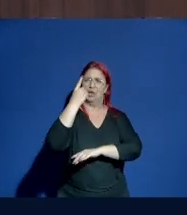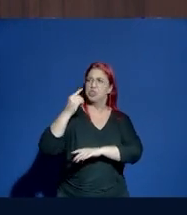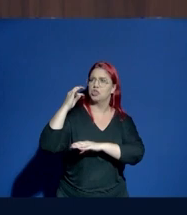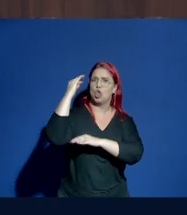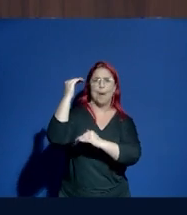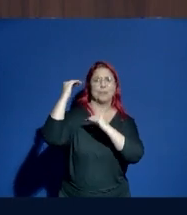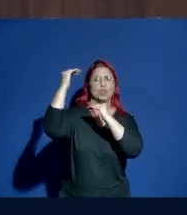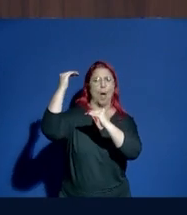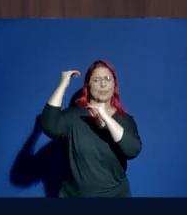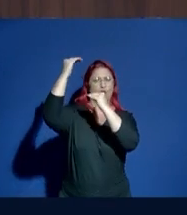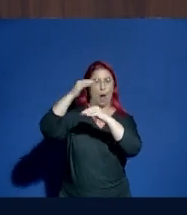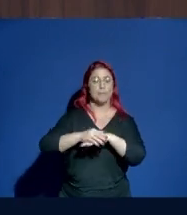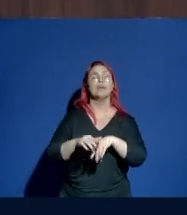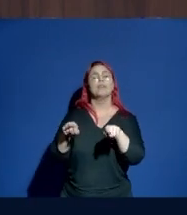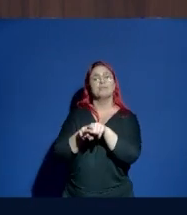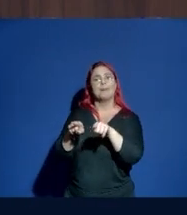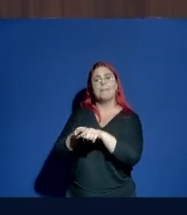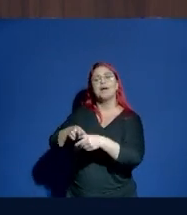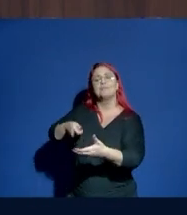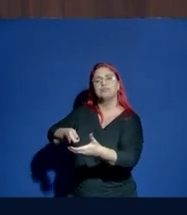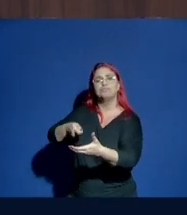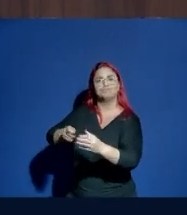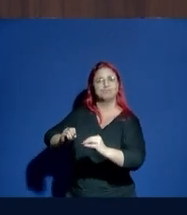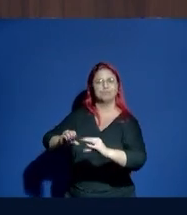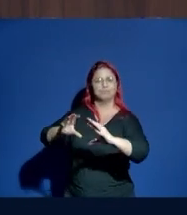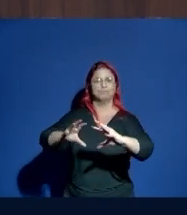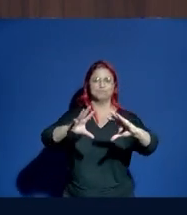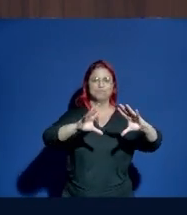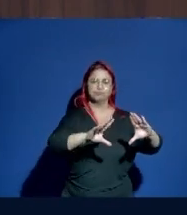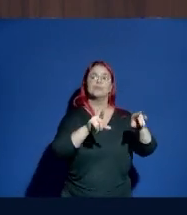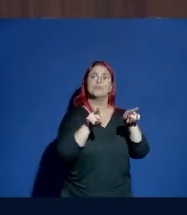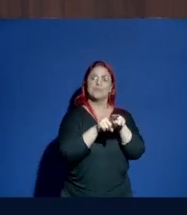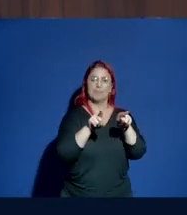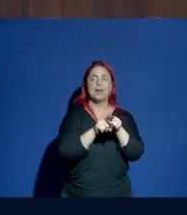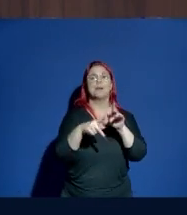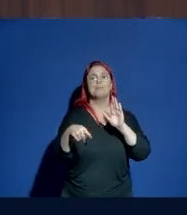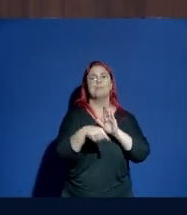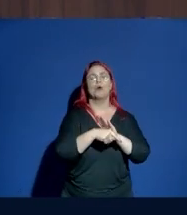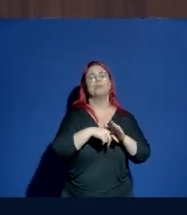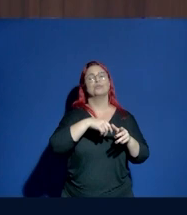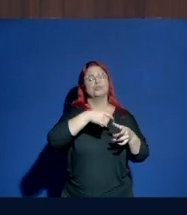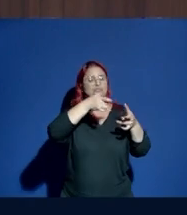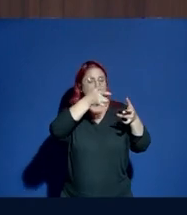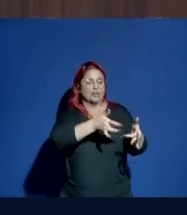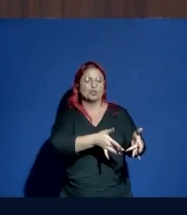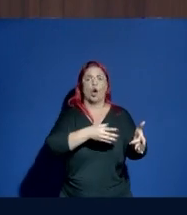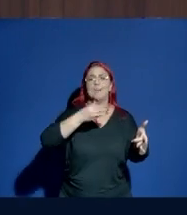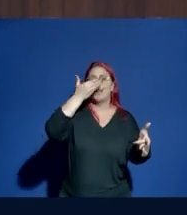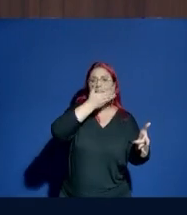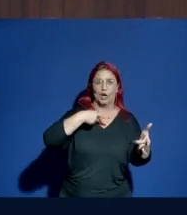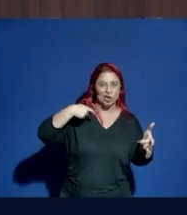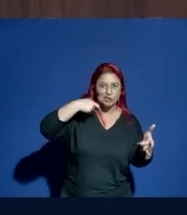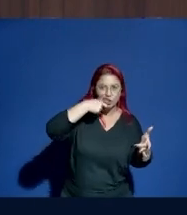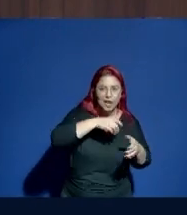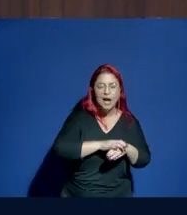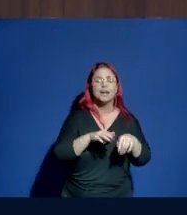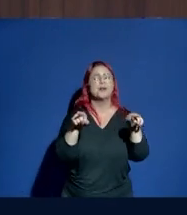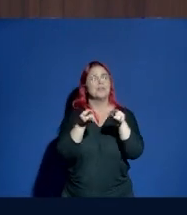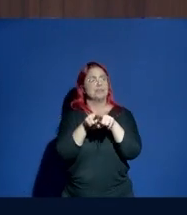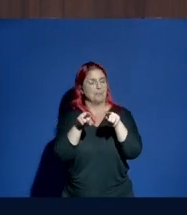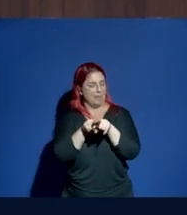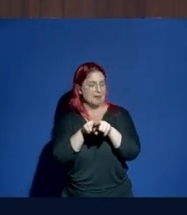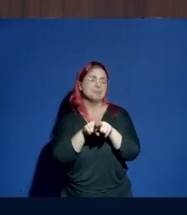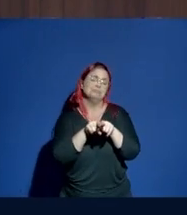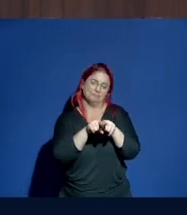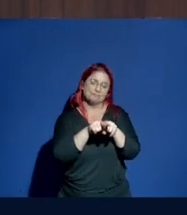etanol de segunda geração o fertilizante a partir da vinhaça gerando energia a partir do bagaço